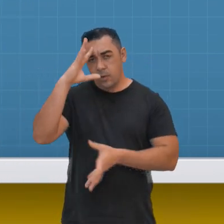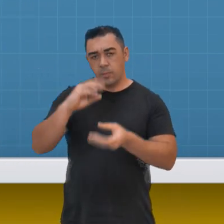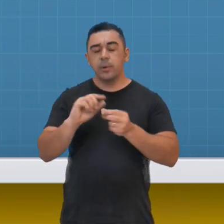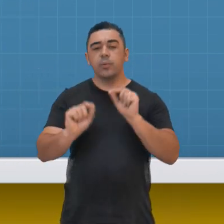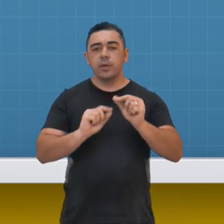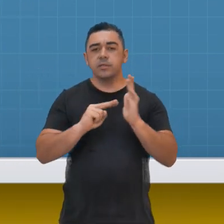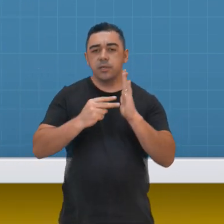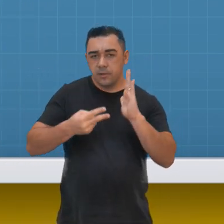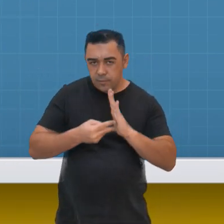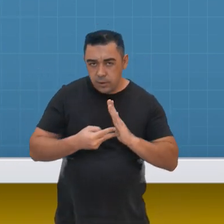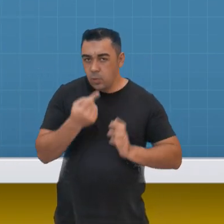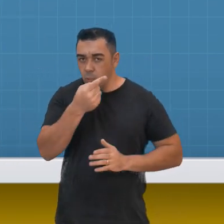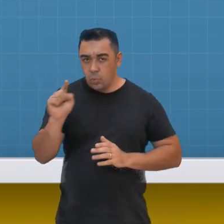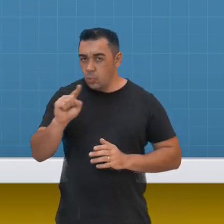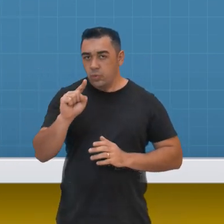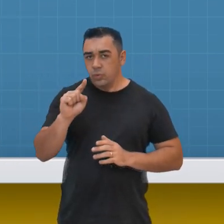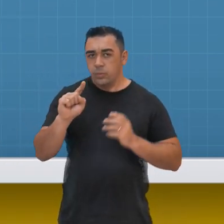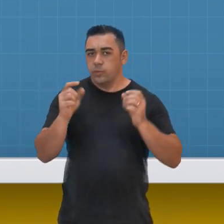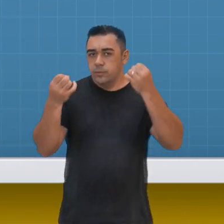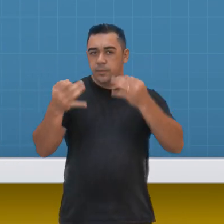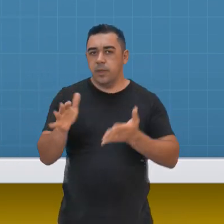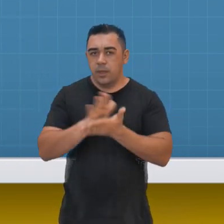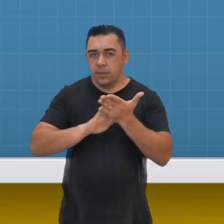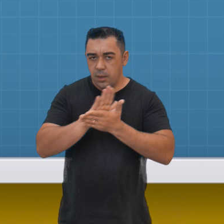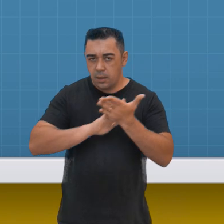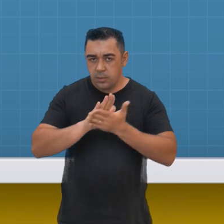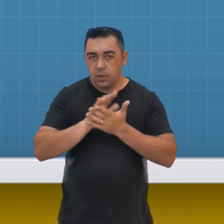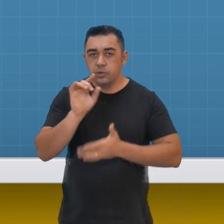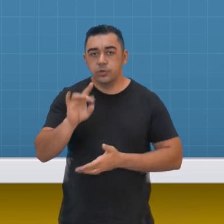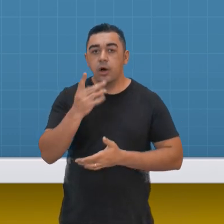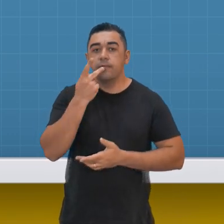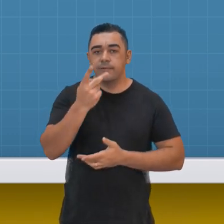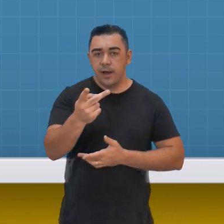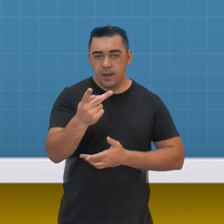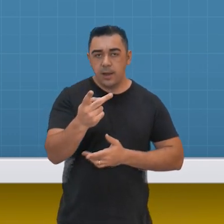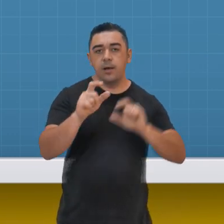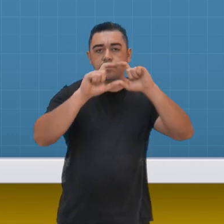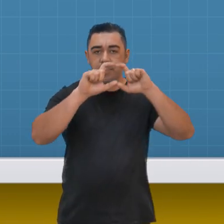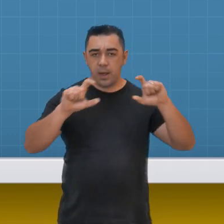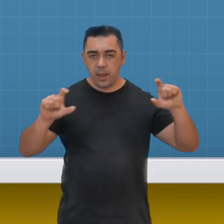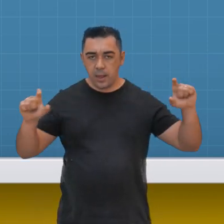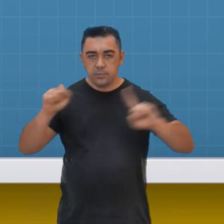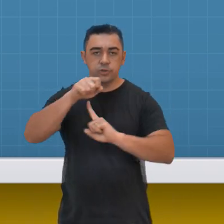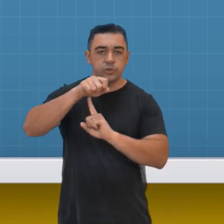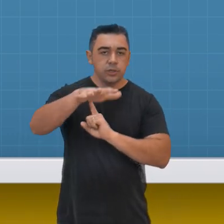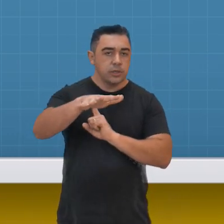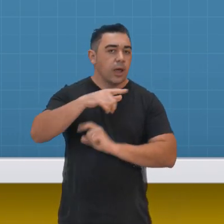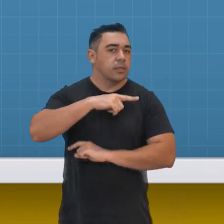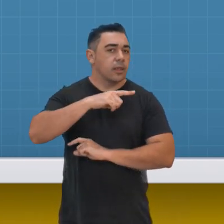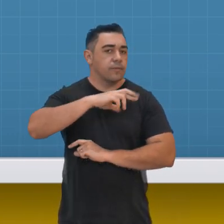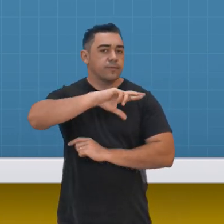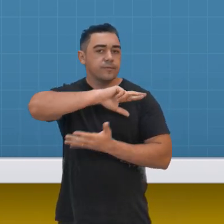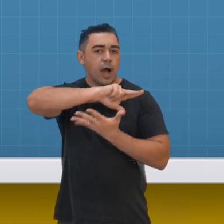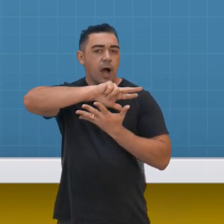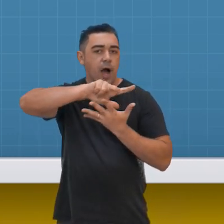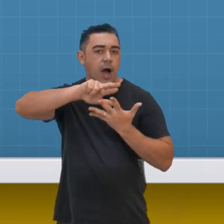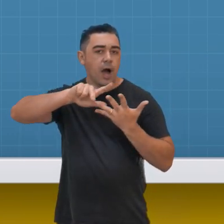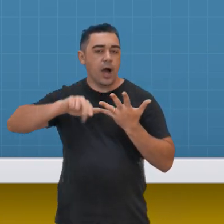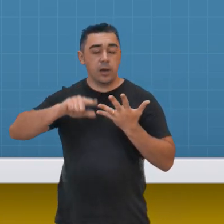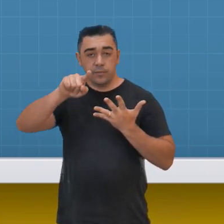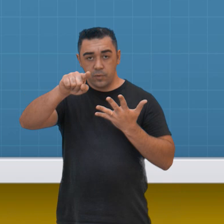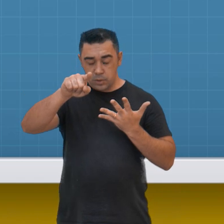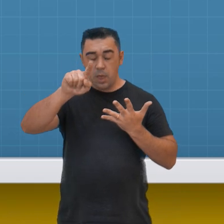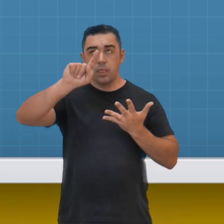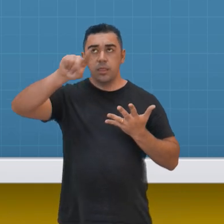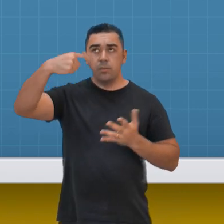deles significa e esse último a gente não vai interpretar. A gente vai só falar dele porque tem inúmeros e você